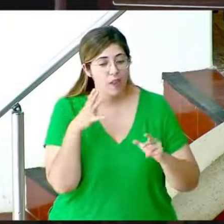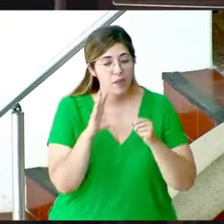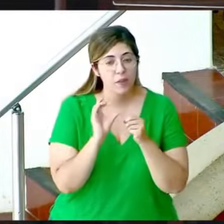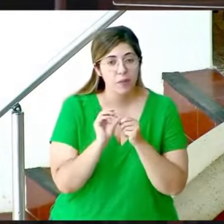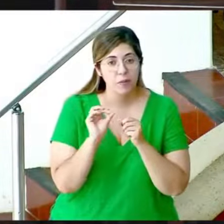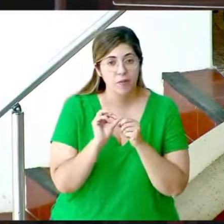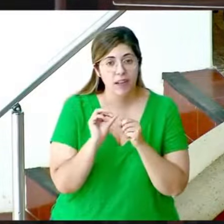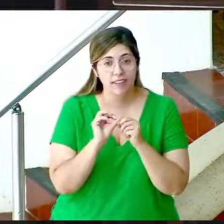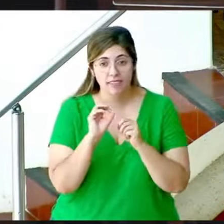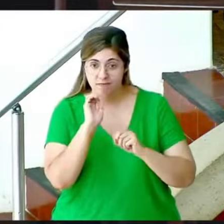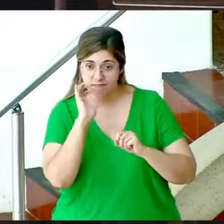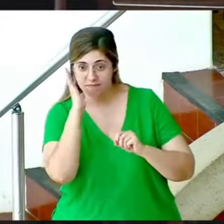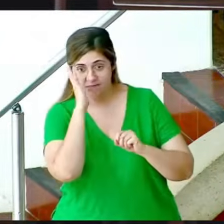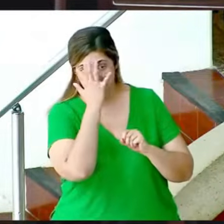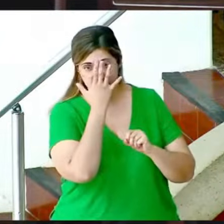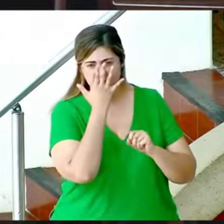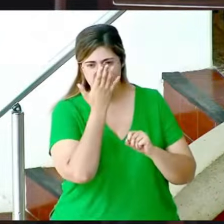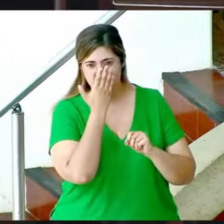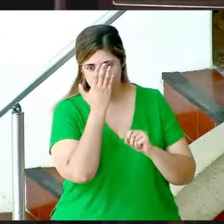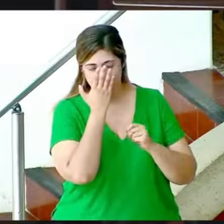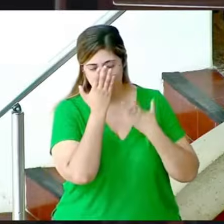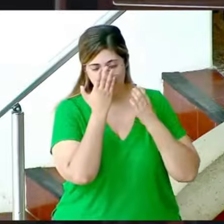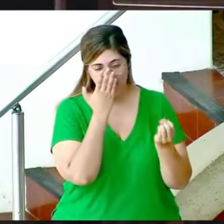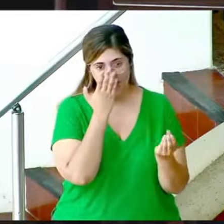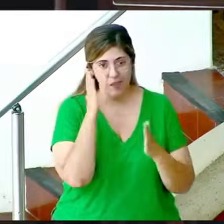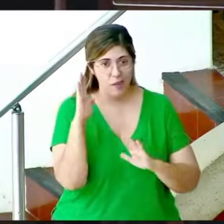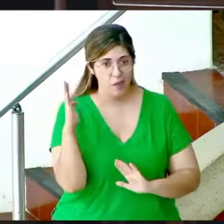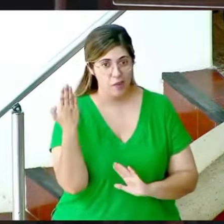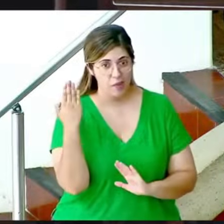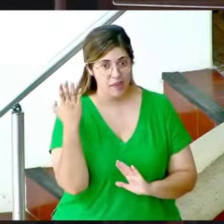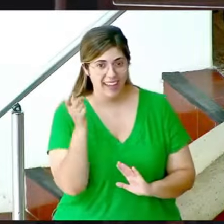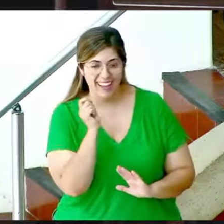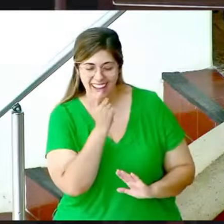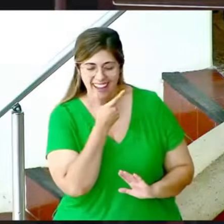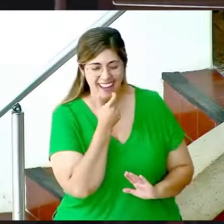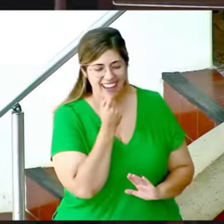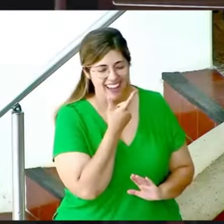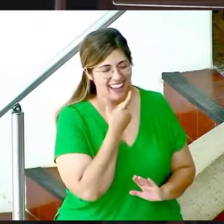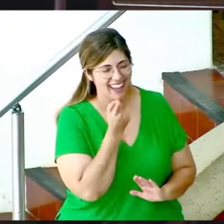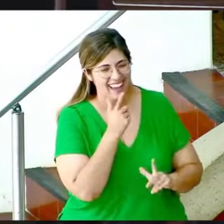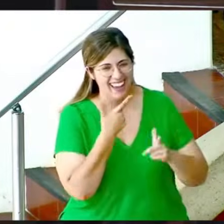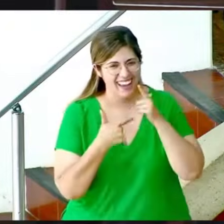avatar amável. Aquele avatar do sorriso, aquele avatar